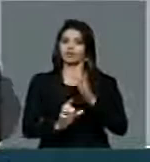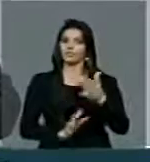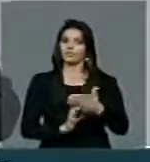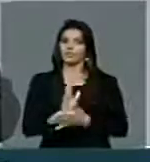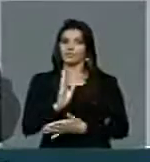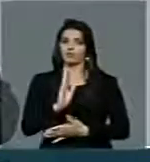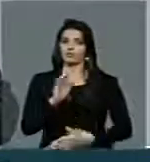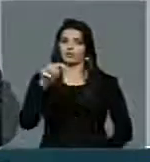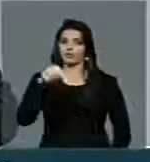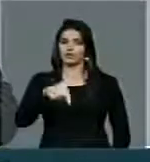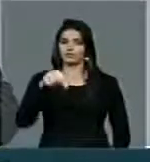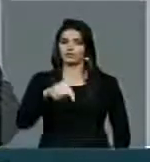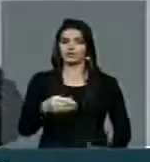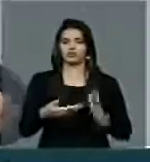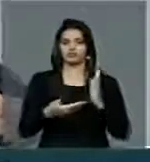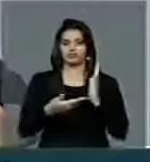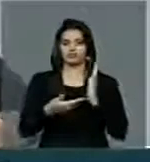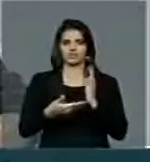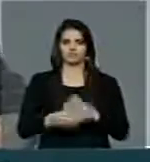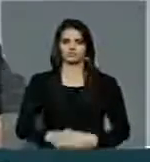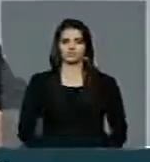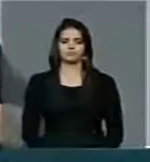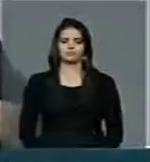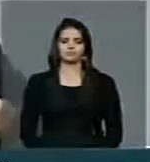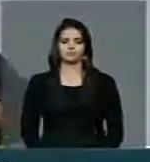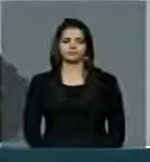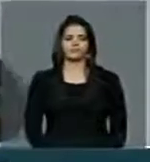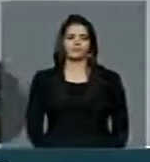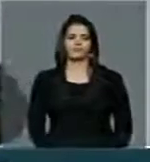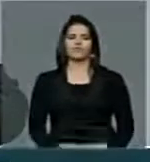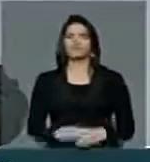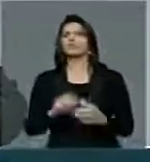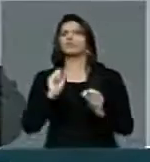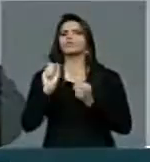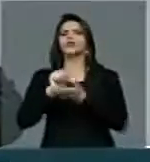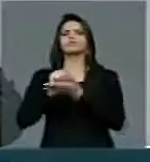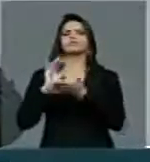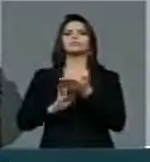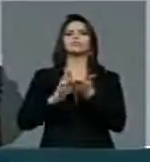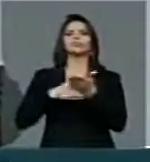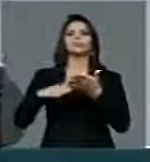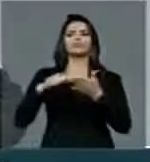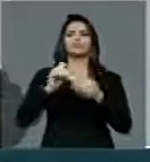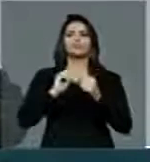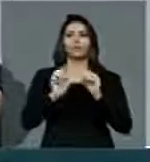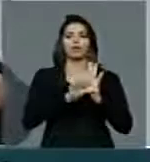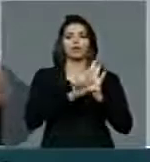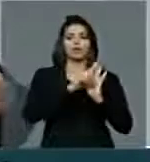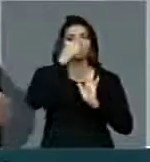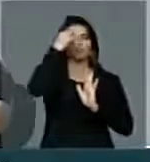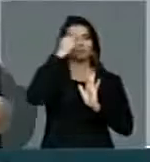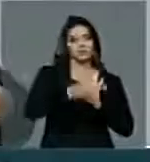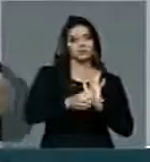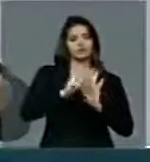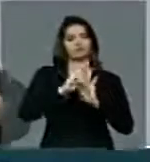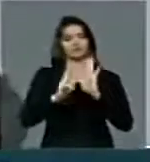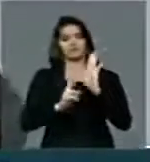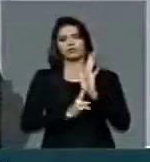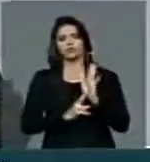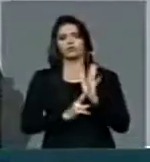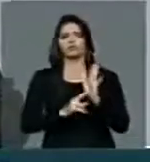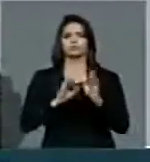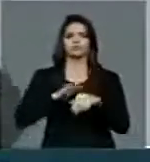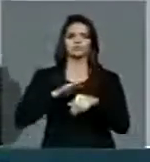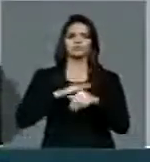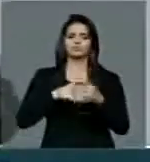aprovada por esta Casa. Dentro do conjunto de atividades que a lei estabelece, e de regulamentos e de